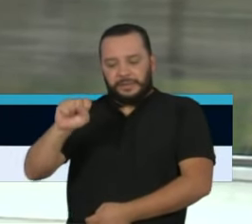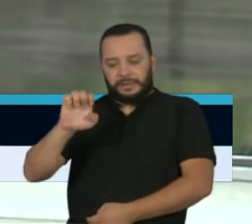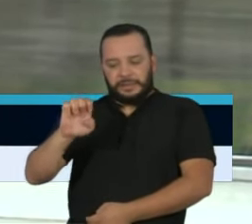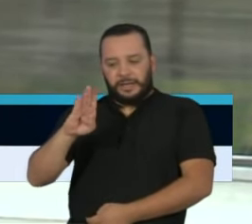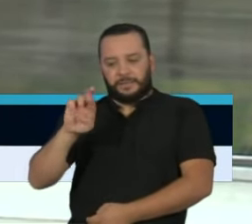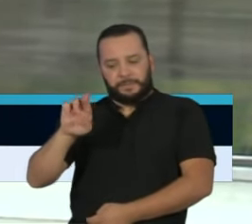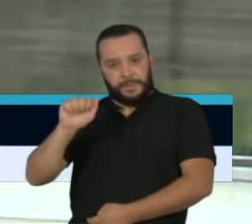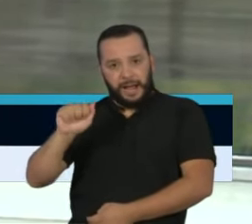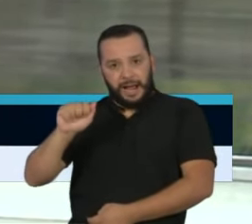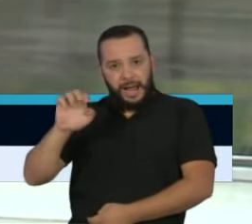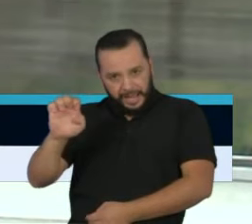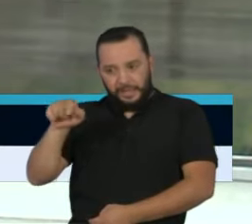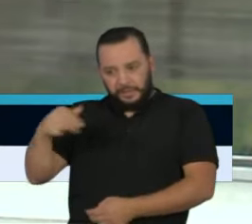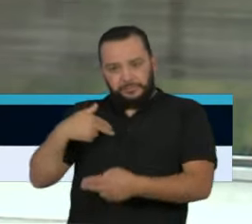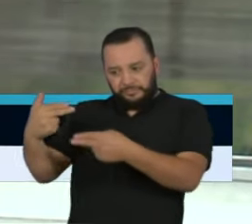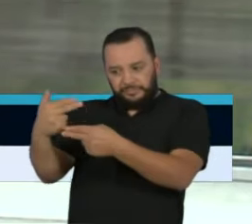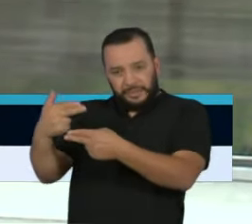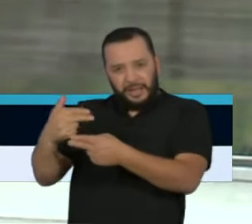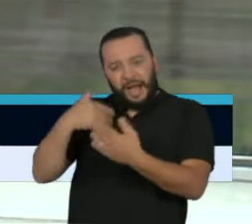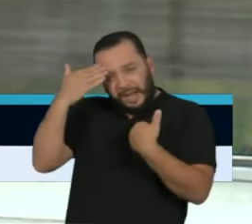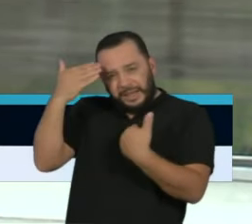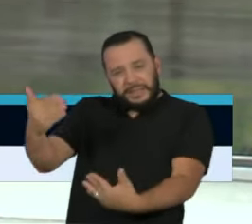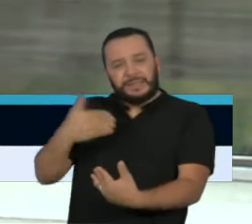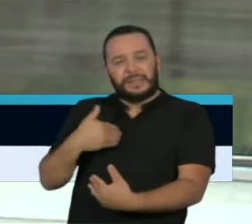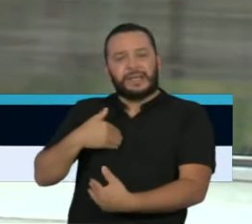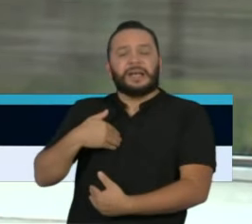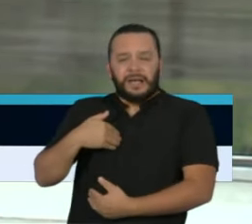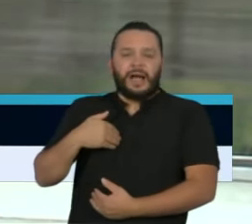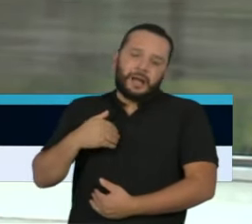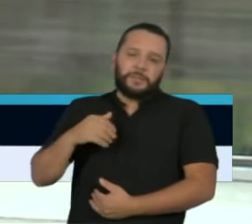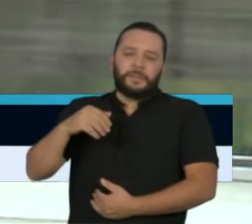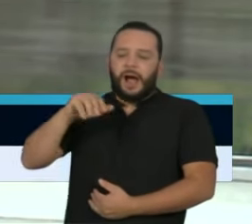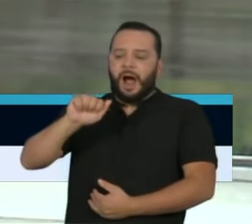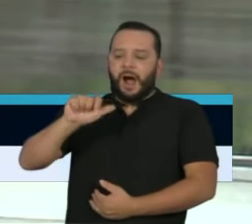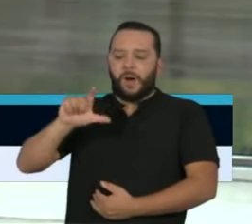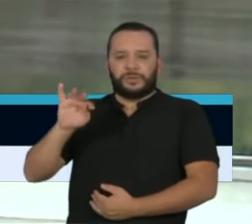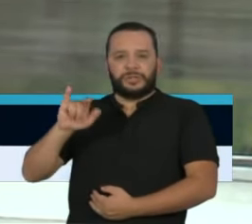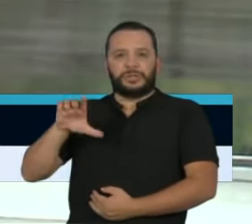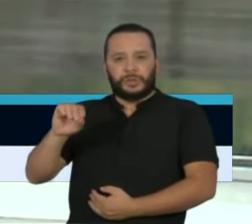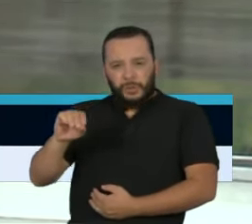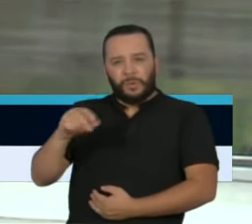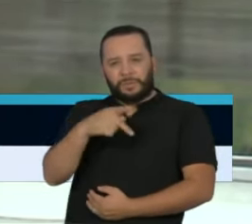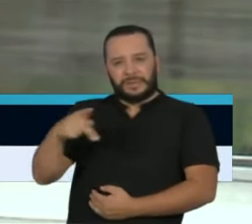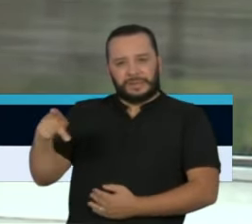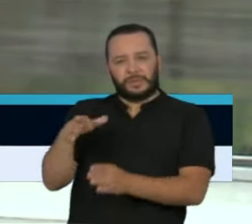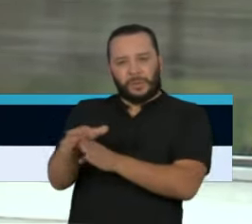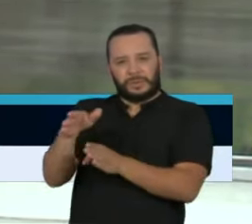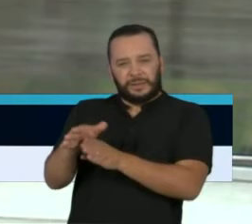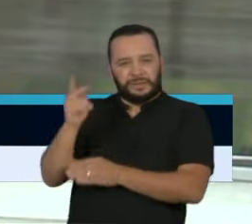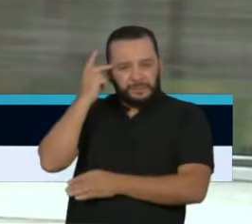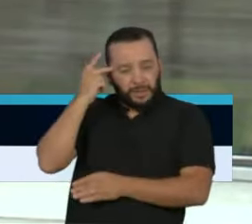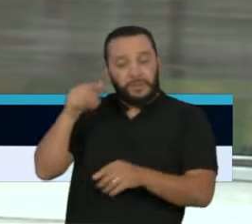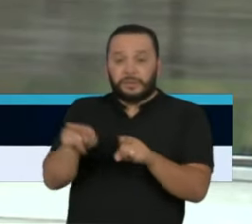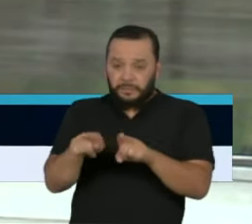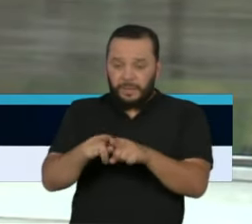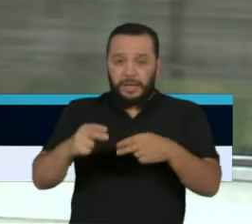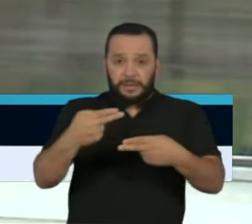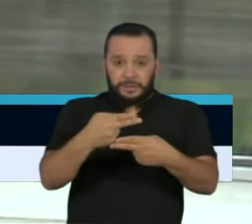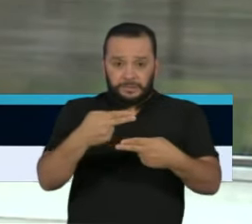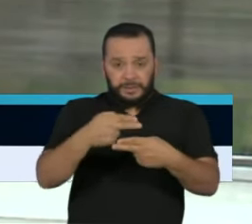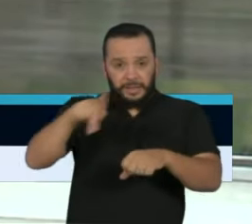agradecer ao Tirso Meirelles, presidente do Conselho do Sebrae, também ao Sebrae Nacional,